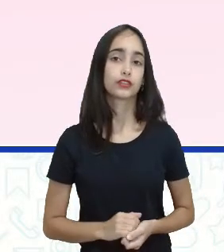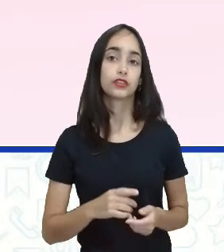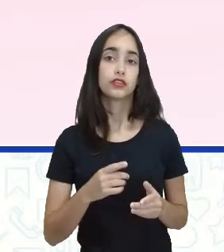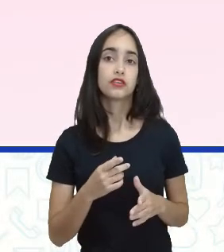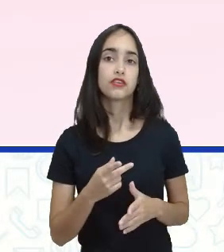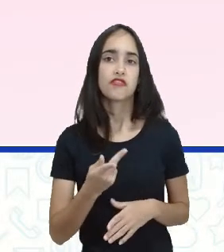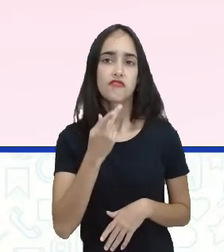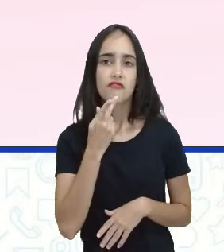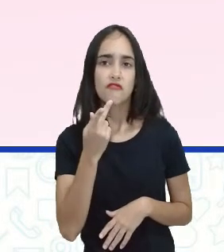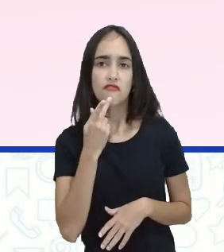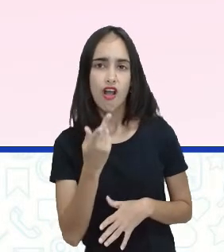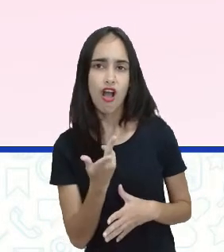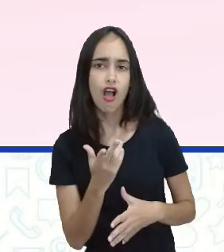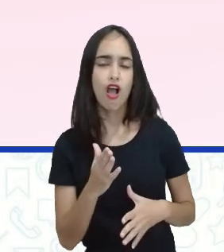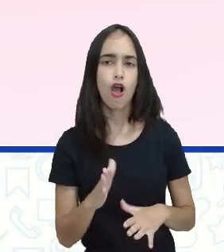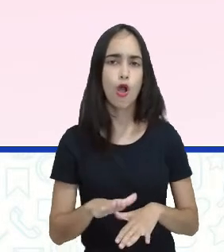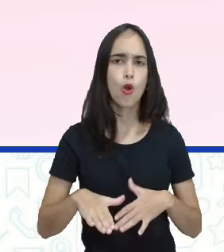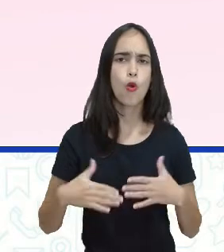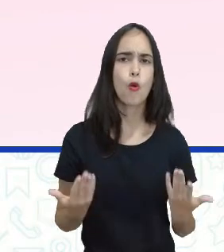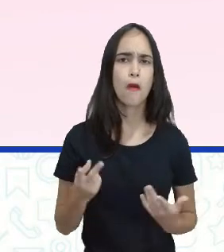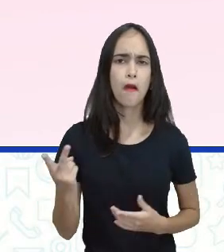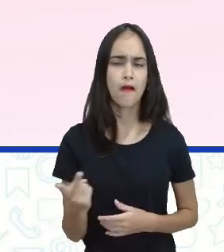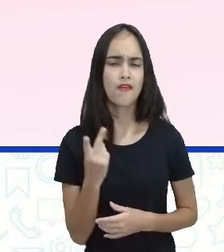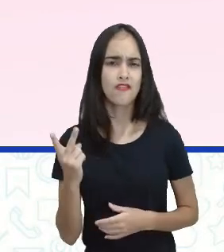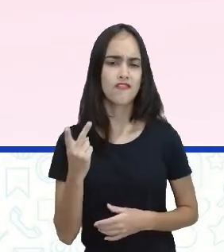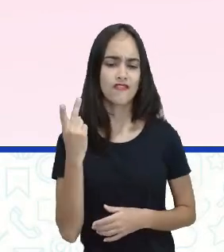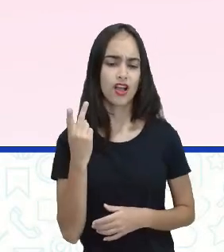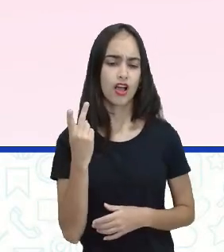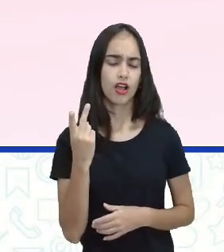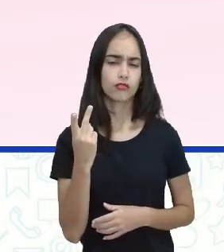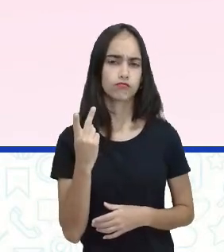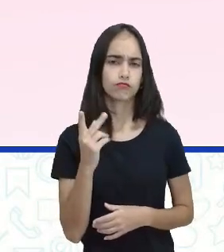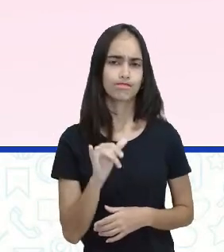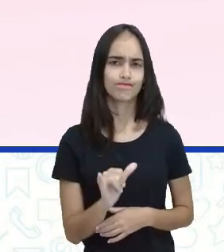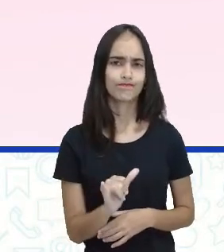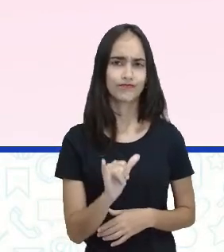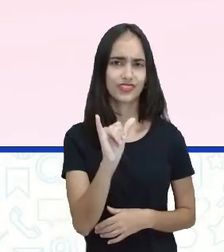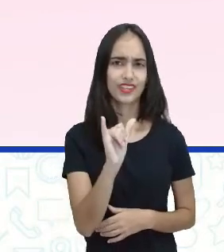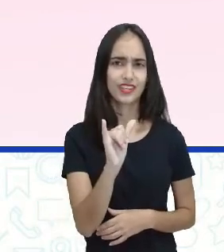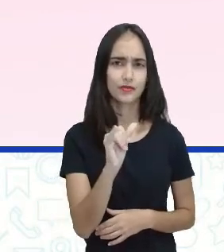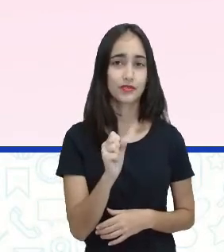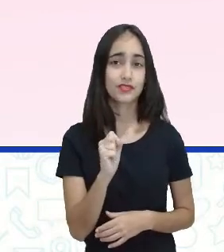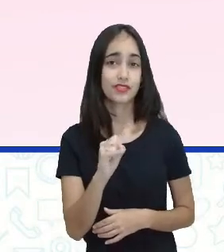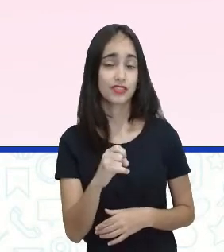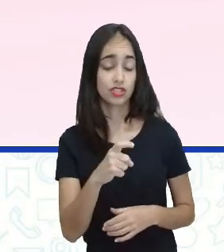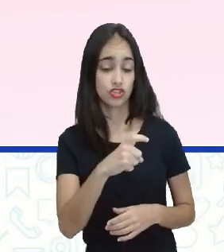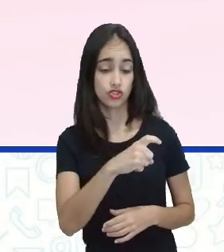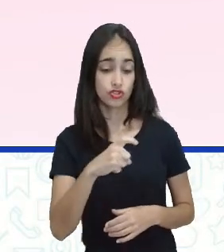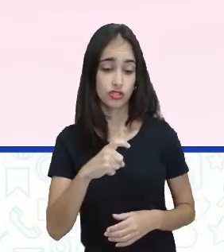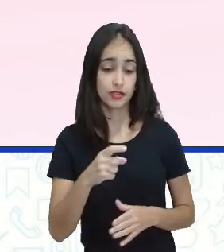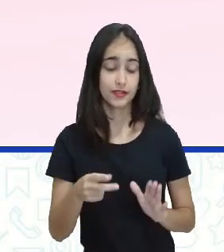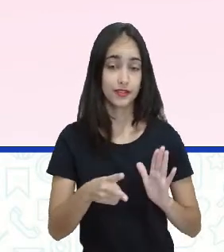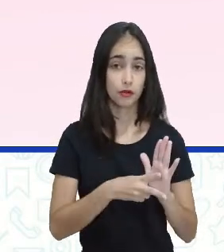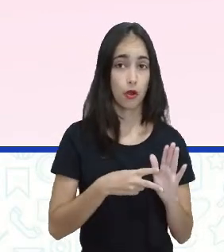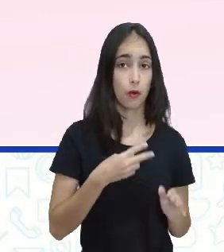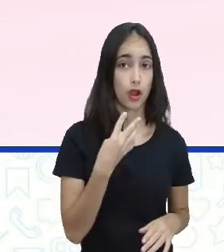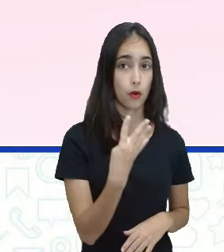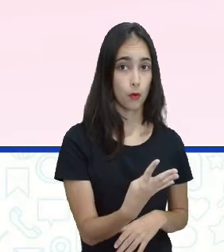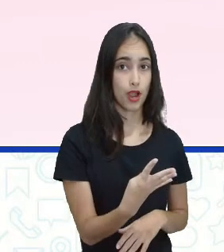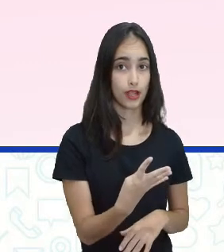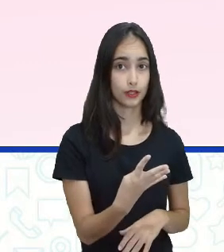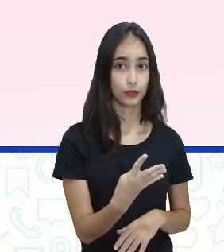Determine qual é o valor de y quando x é igual a 4 e a constante